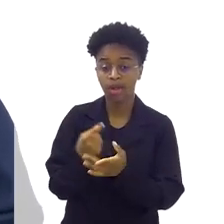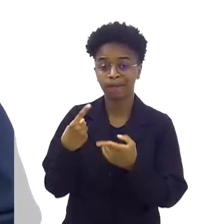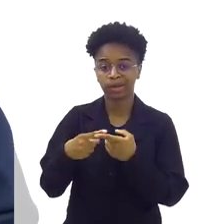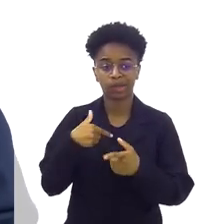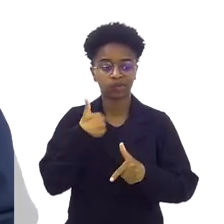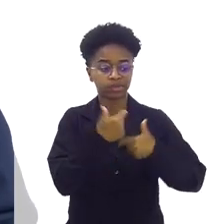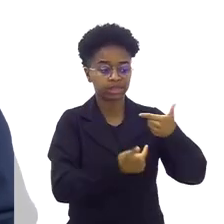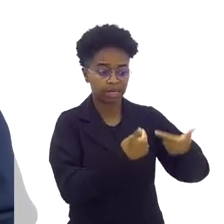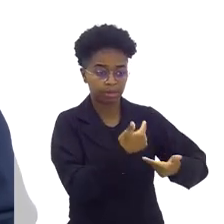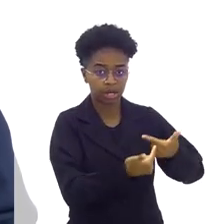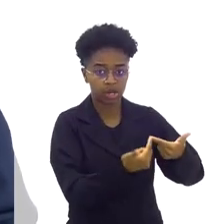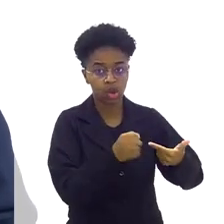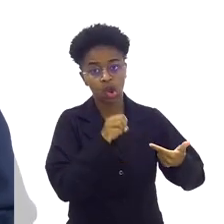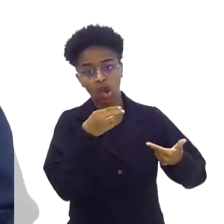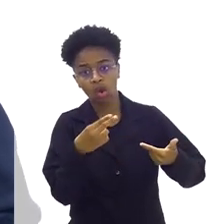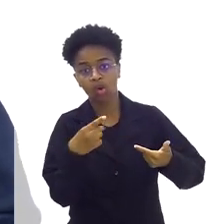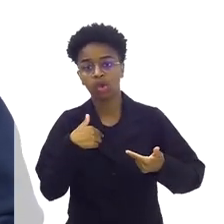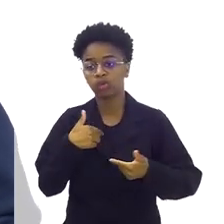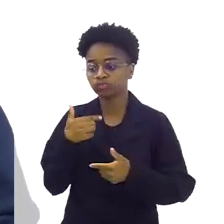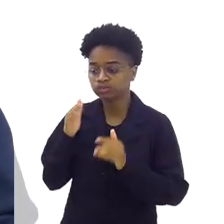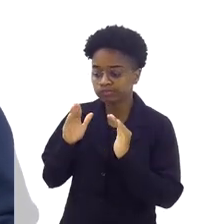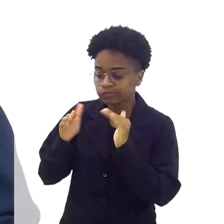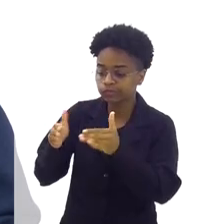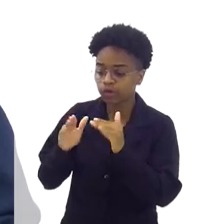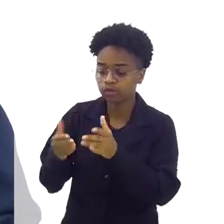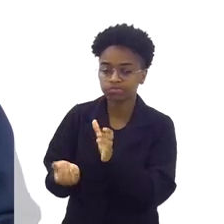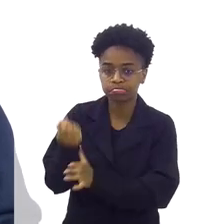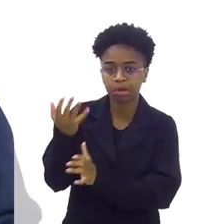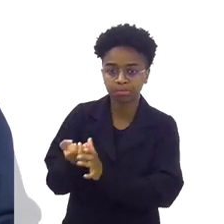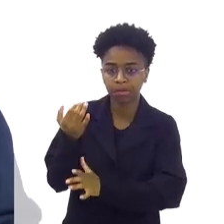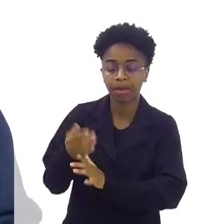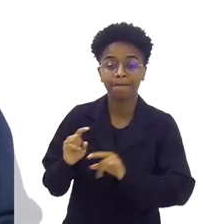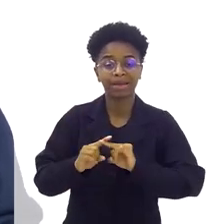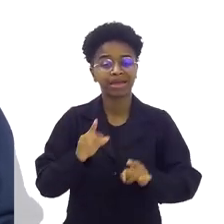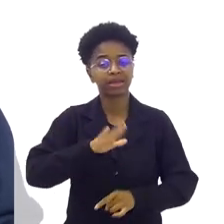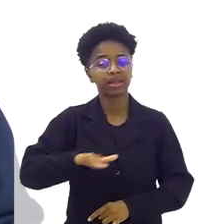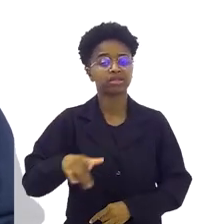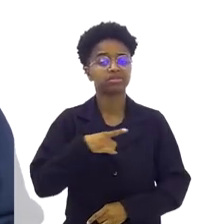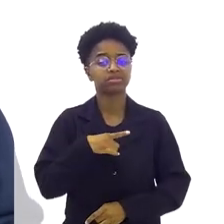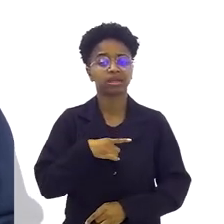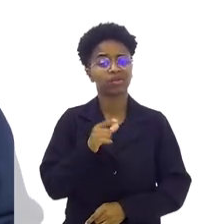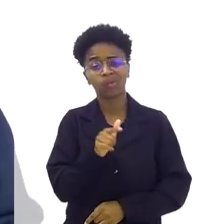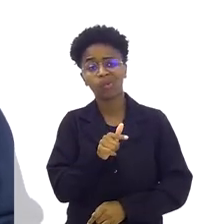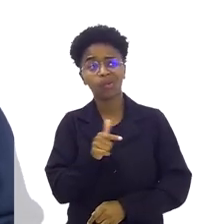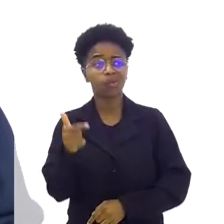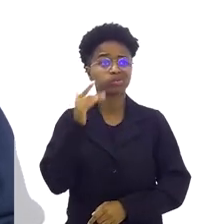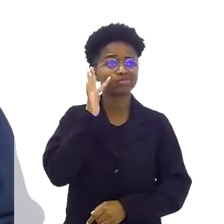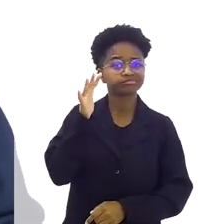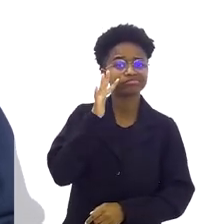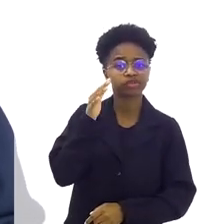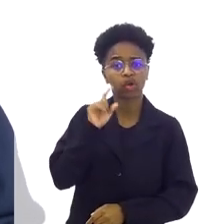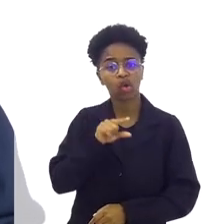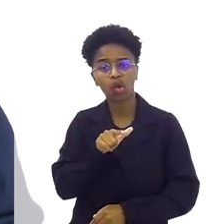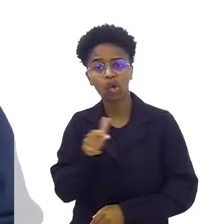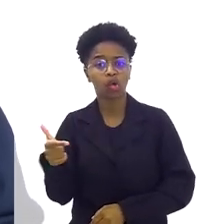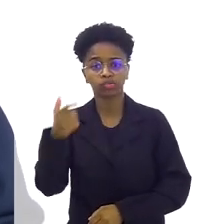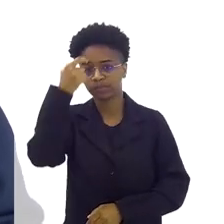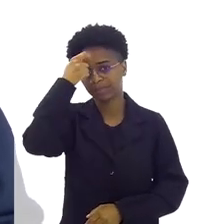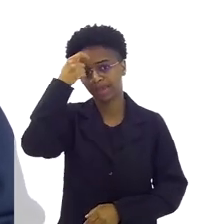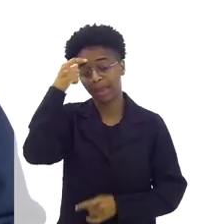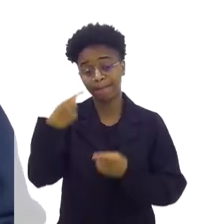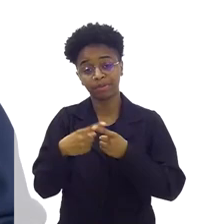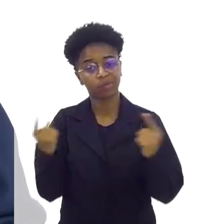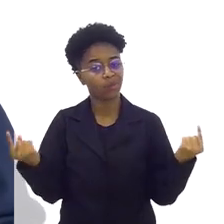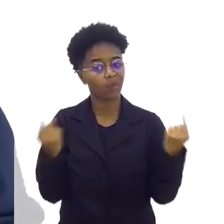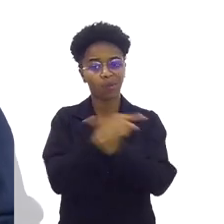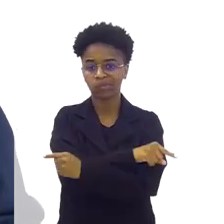que eu estava fazendo produtivo, ou eu jogo para ser produtivo. A criança, muitas vezes, ela tem esse outro lugar de não. Para ela é